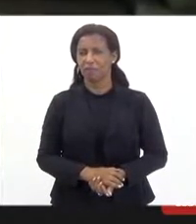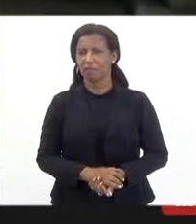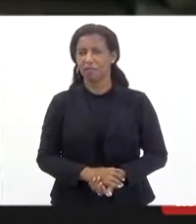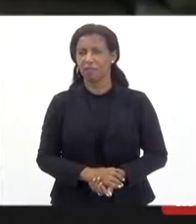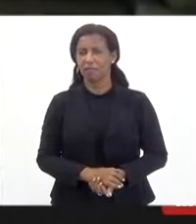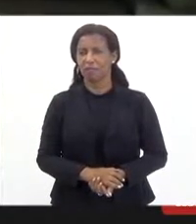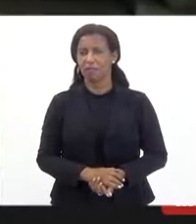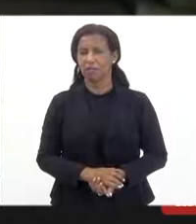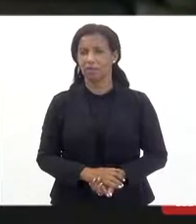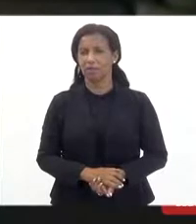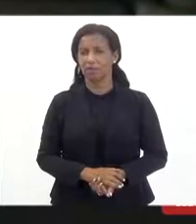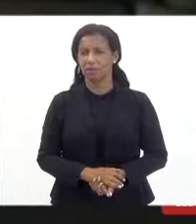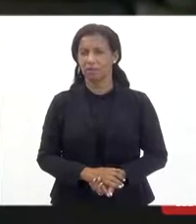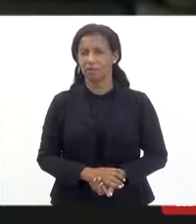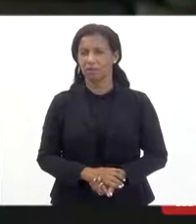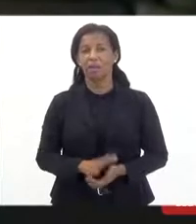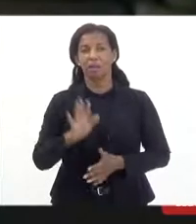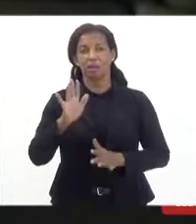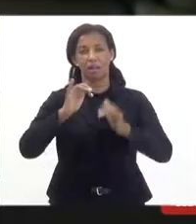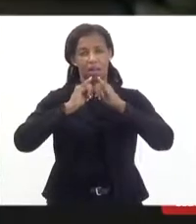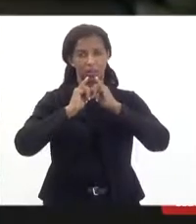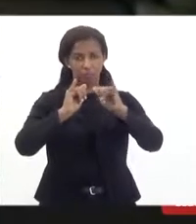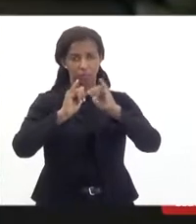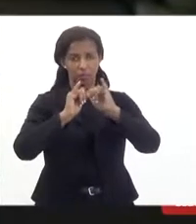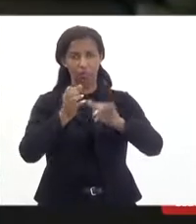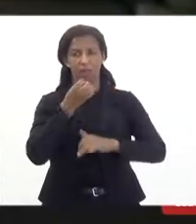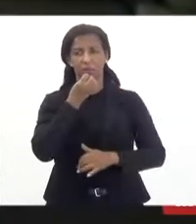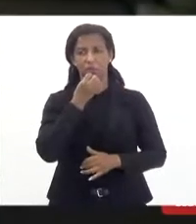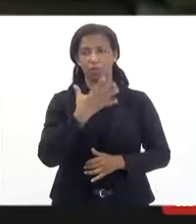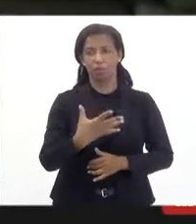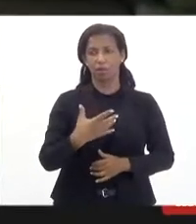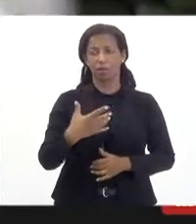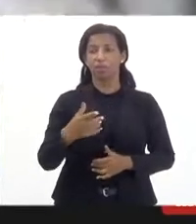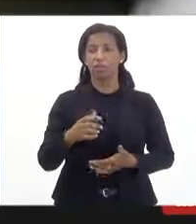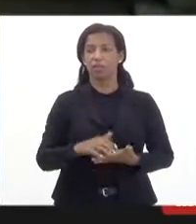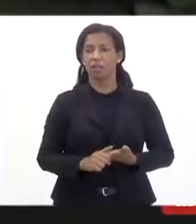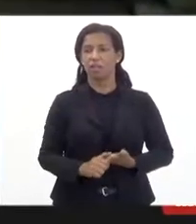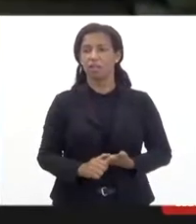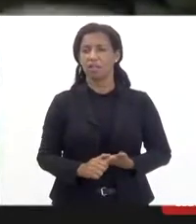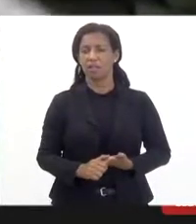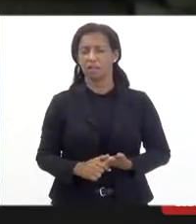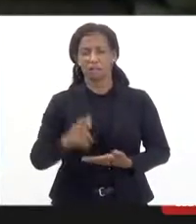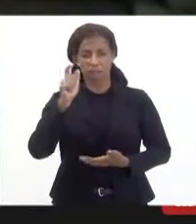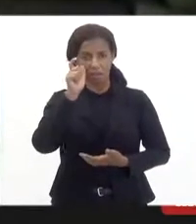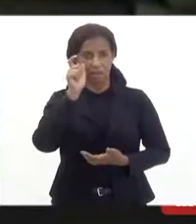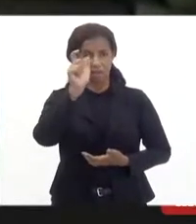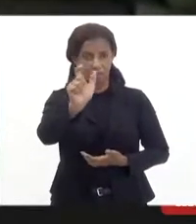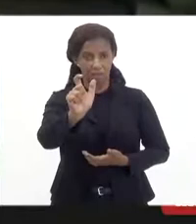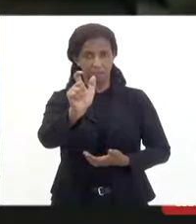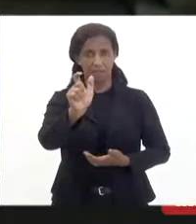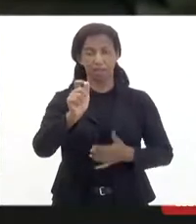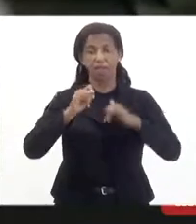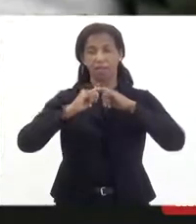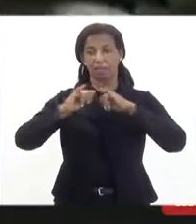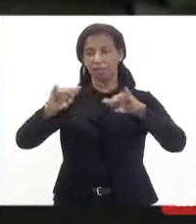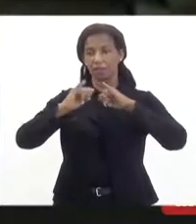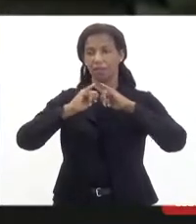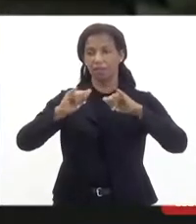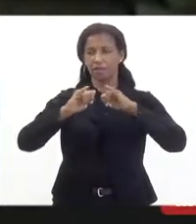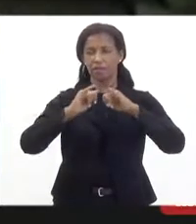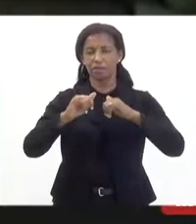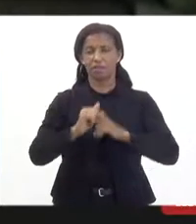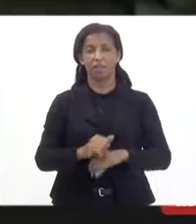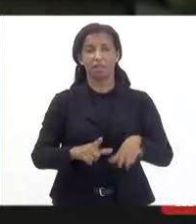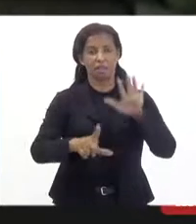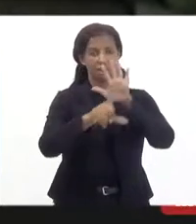Eu acho que temos boas notícias. Seria interessante, Excelência, divulgar que